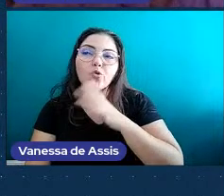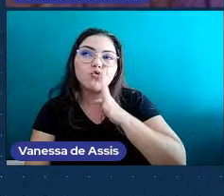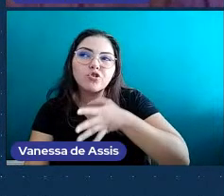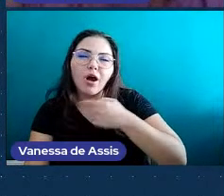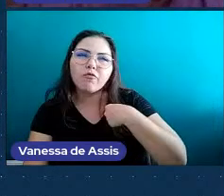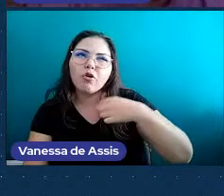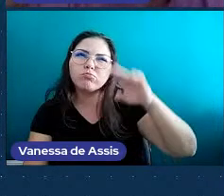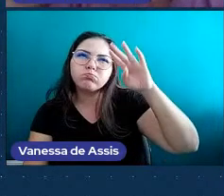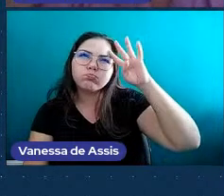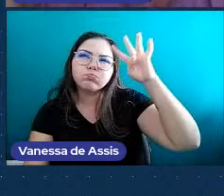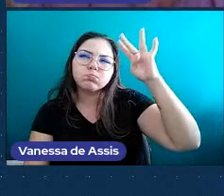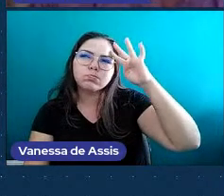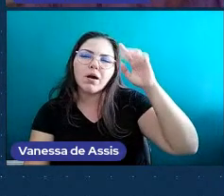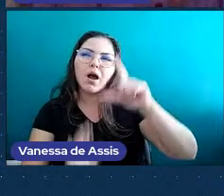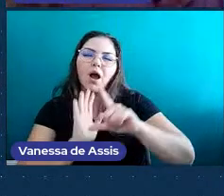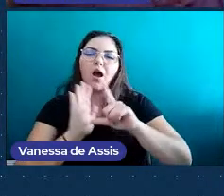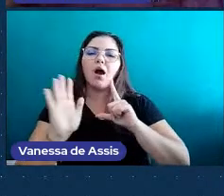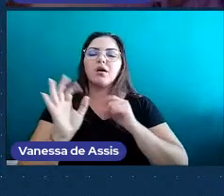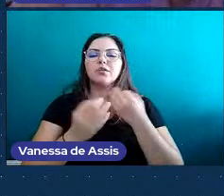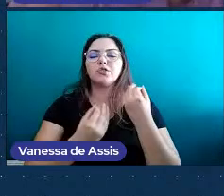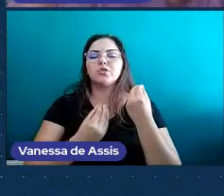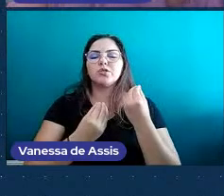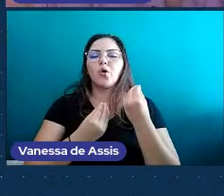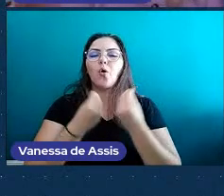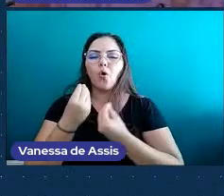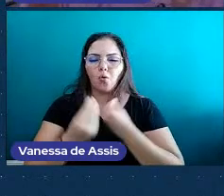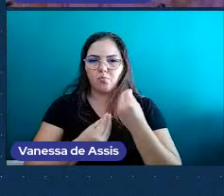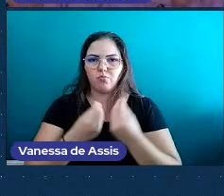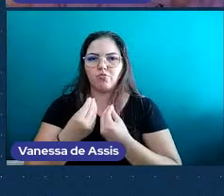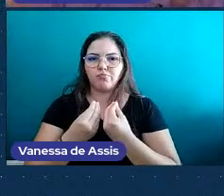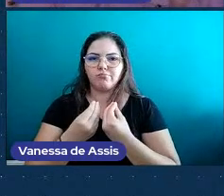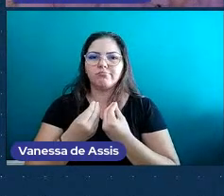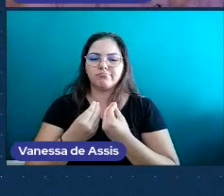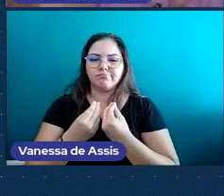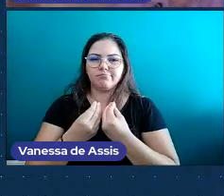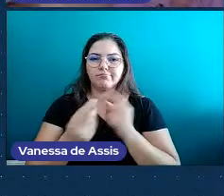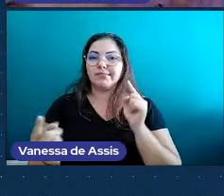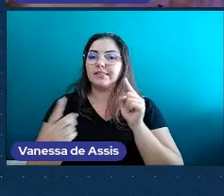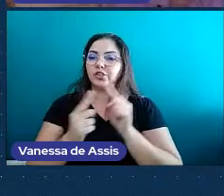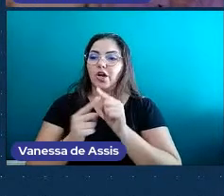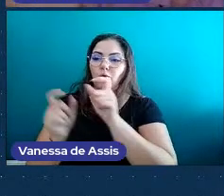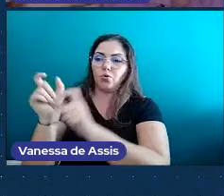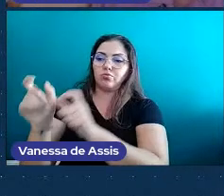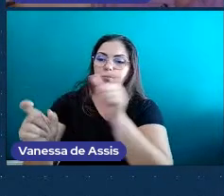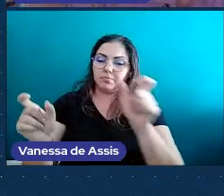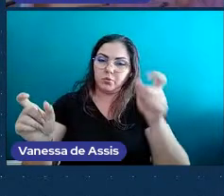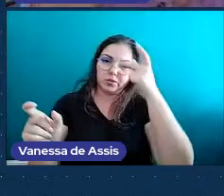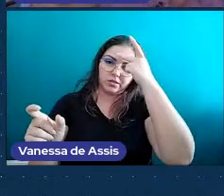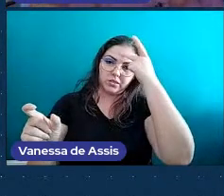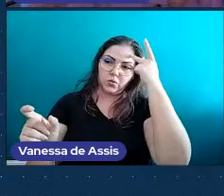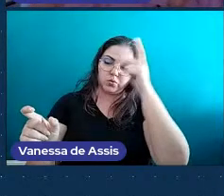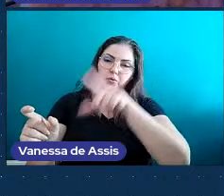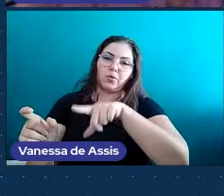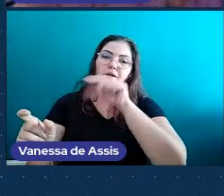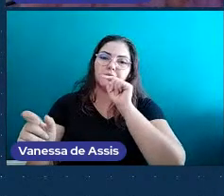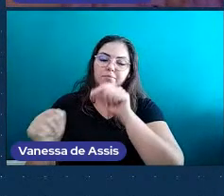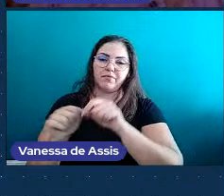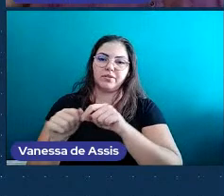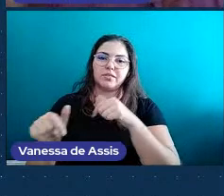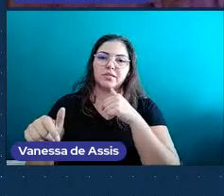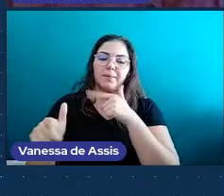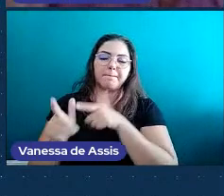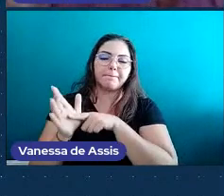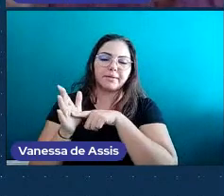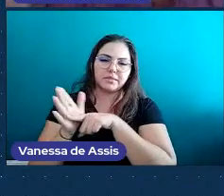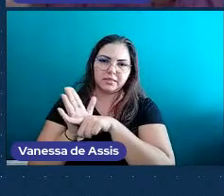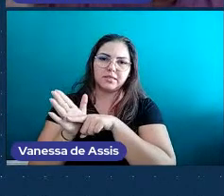pode ser feito em função das pessoas que vão participar da pesquisa, que eu escolhi, né, para participar da pesquisa,